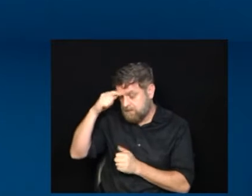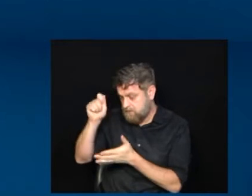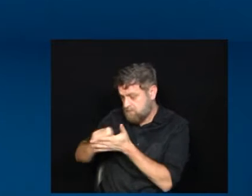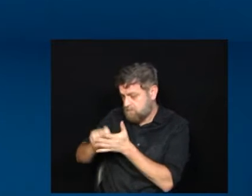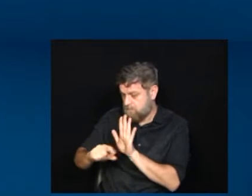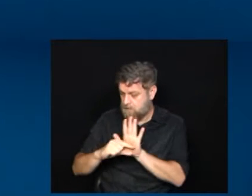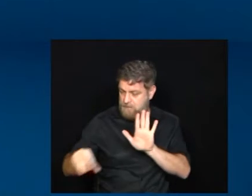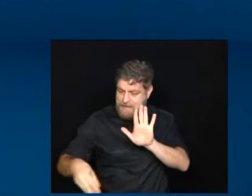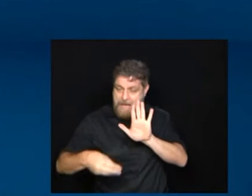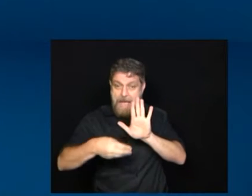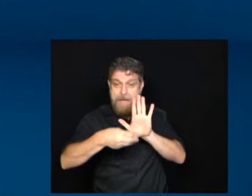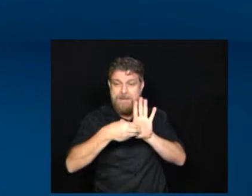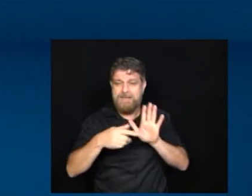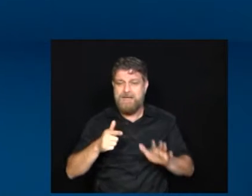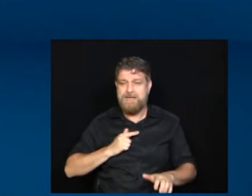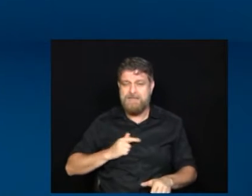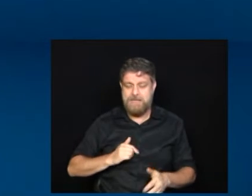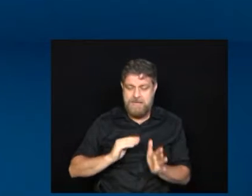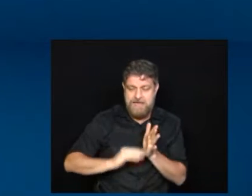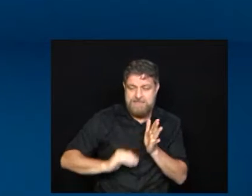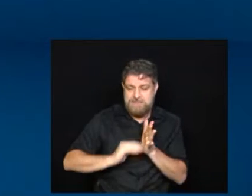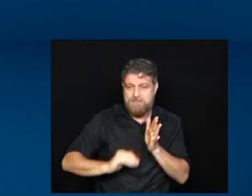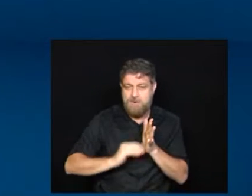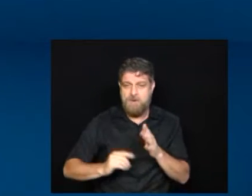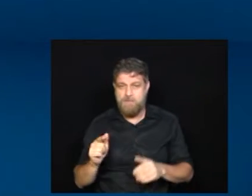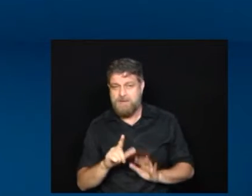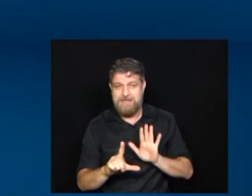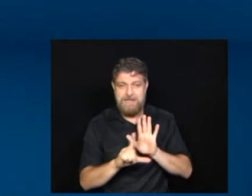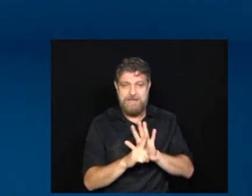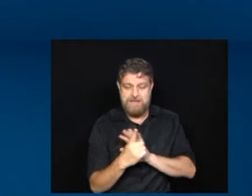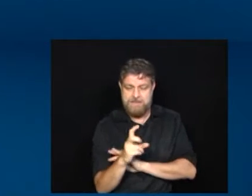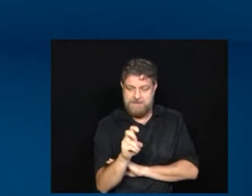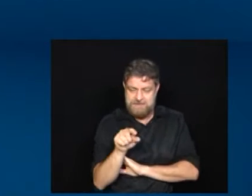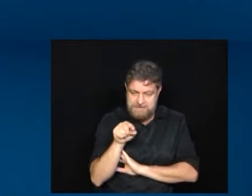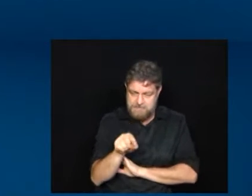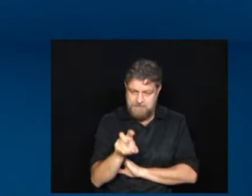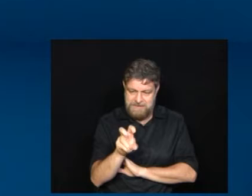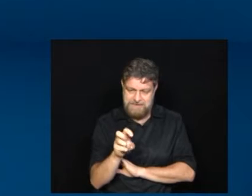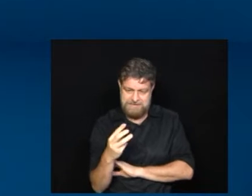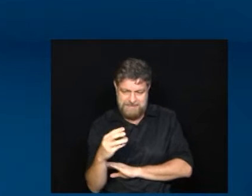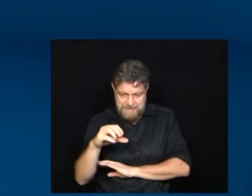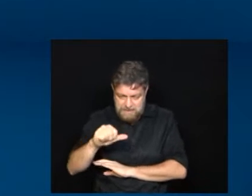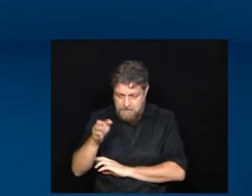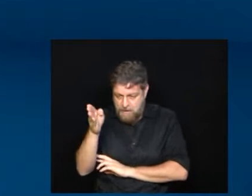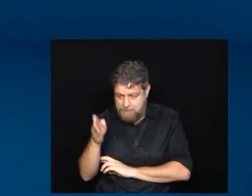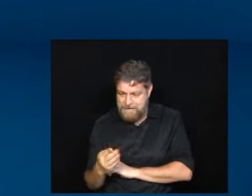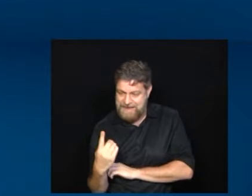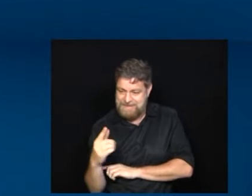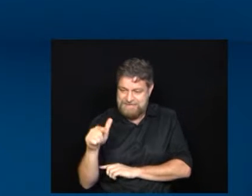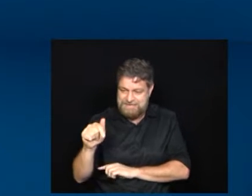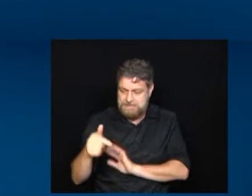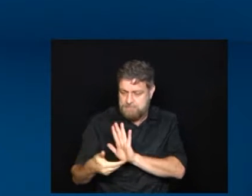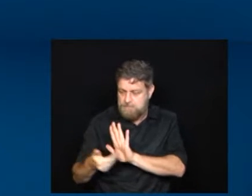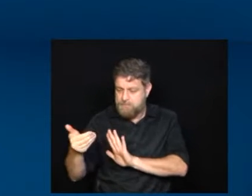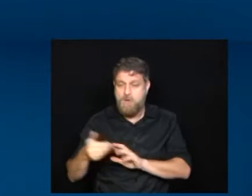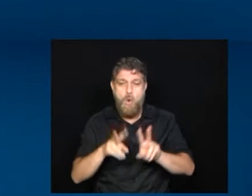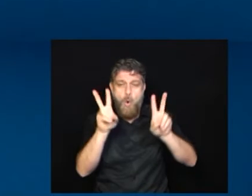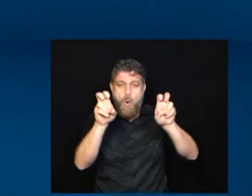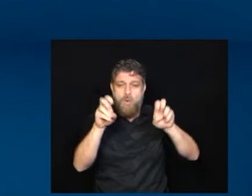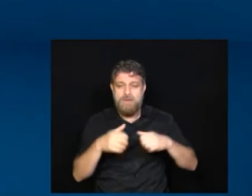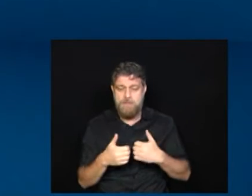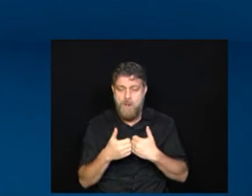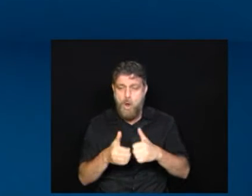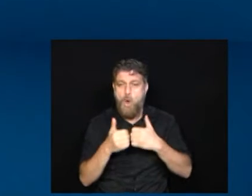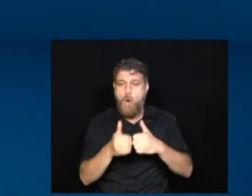emenda que acrescenta e suprime dispositivos na Lei 15.539 de 2017, que trata do